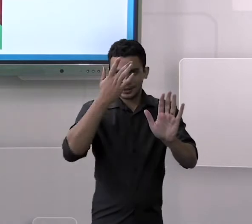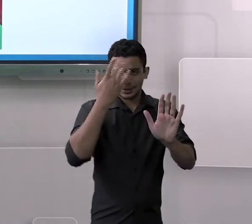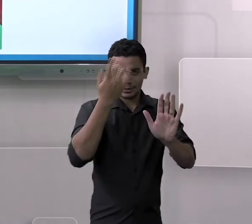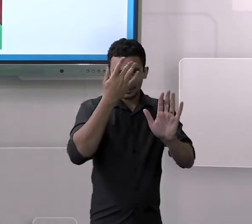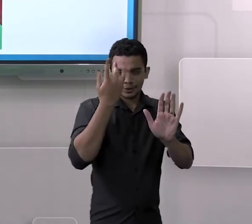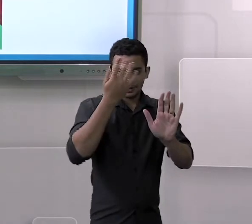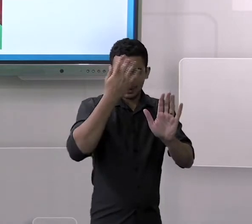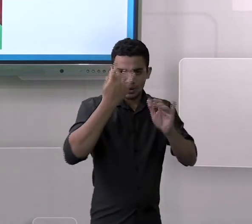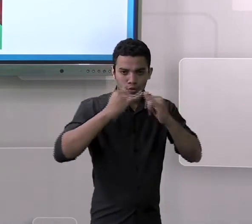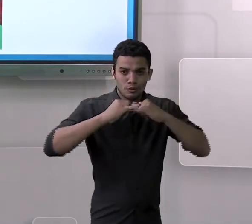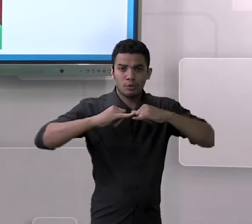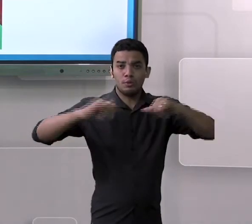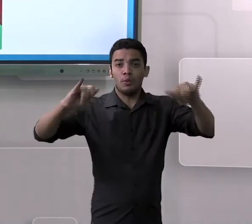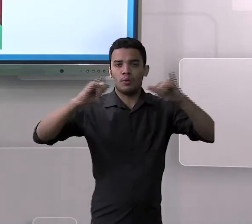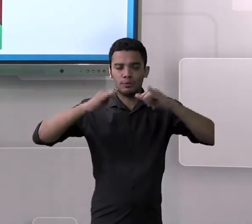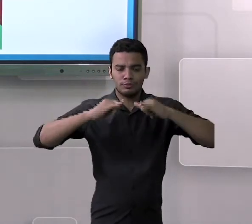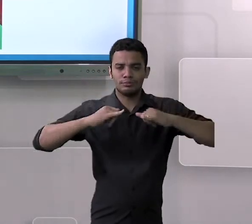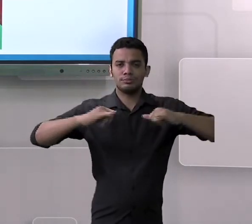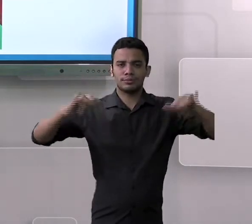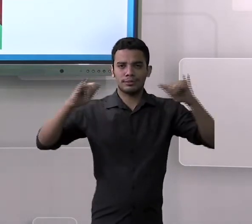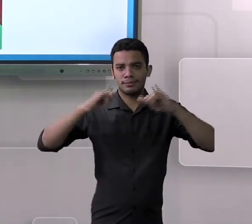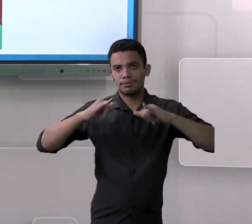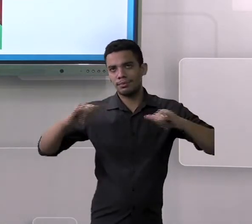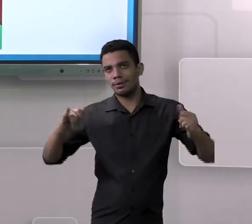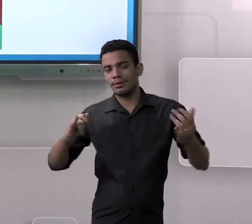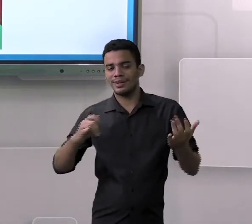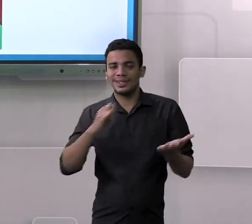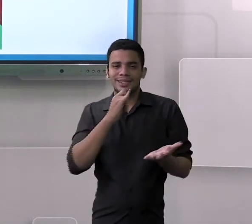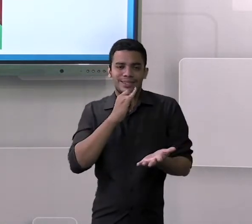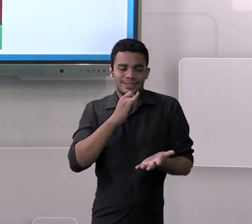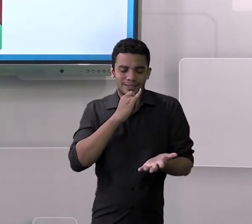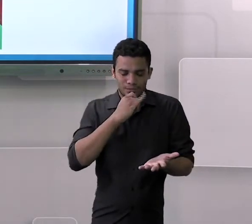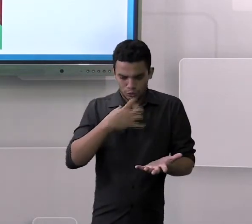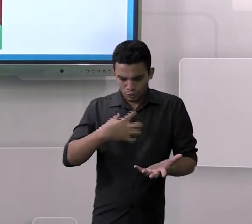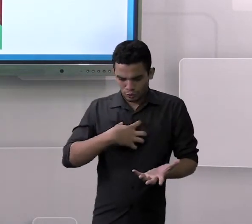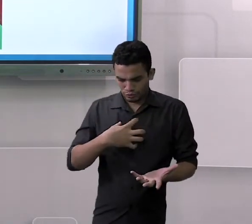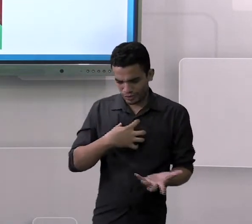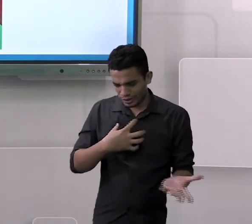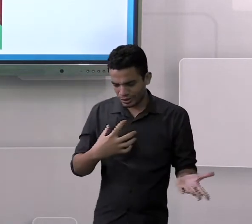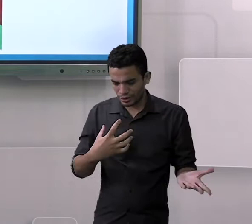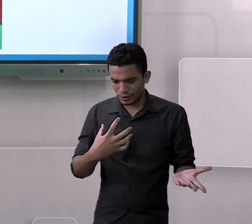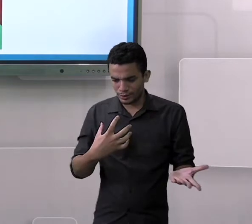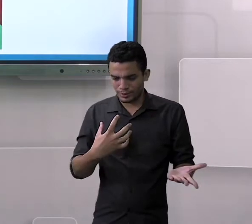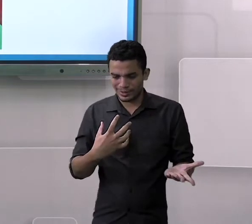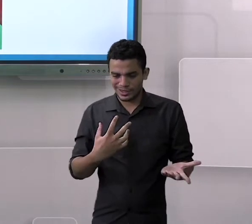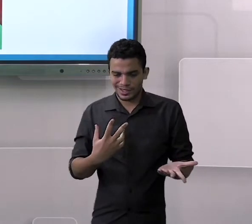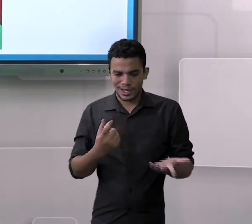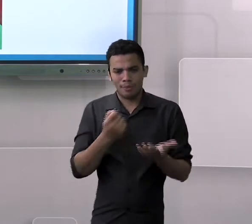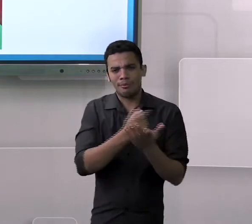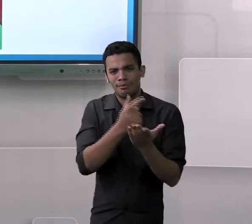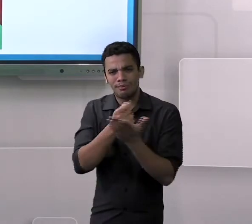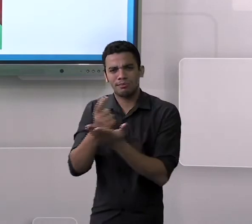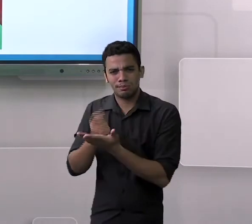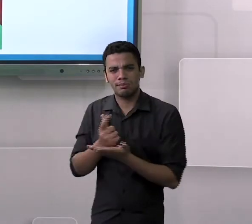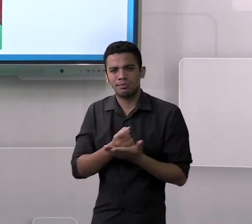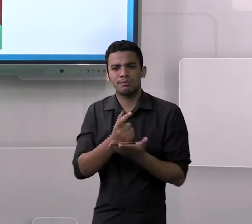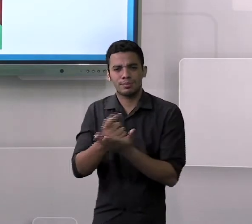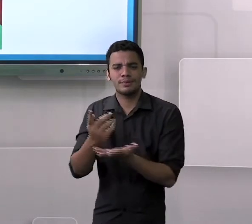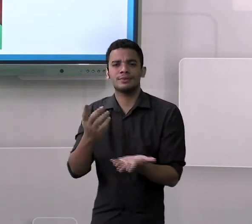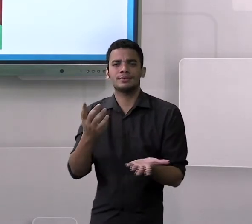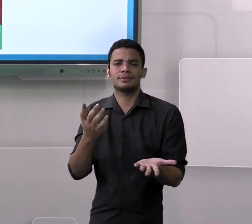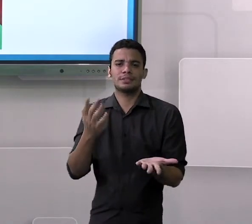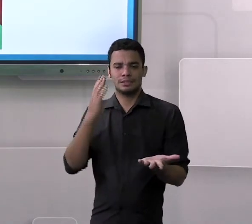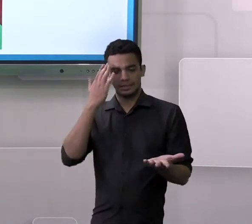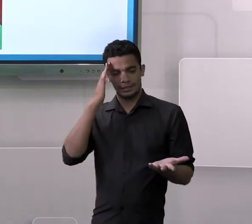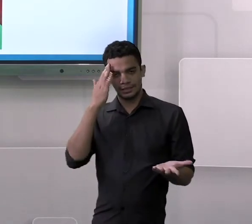uma ideia de comportamento, de consumo, e a gente vai entendendo bem isso aí.